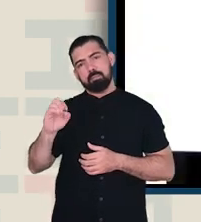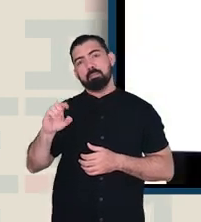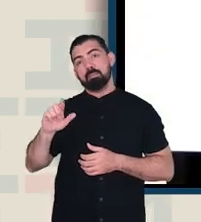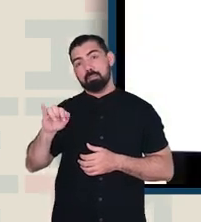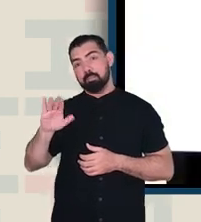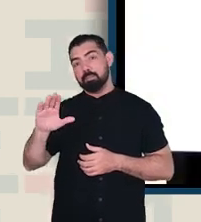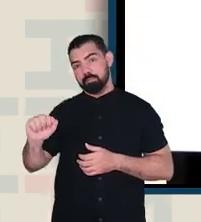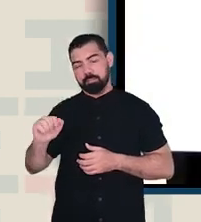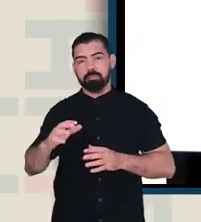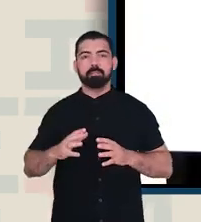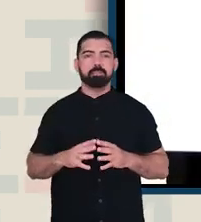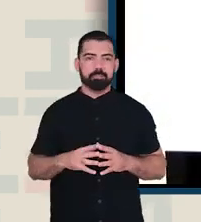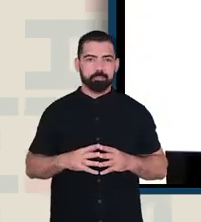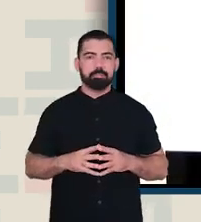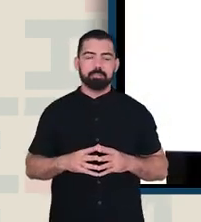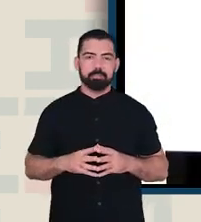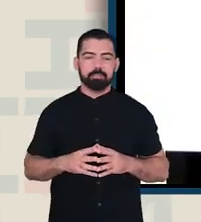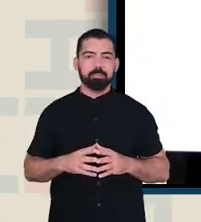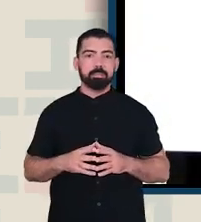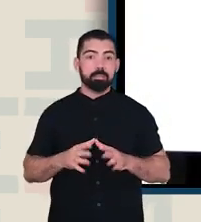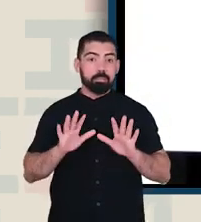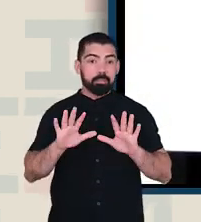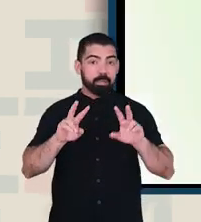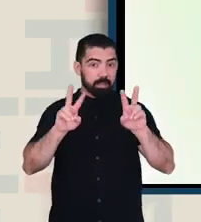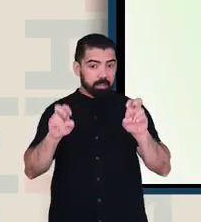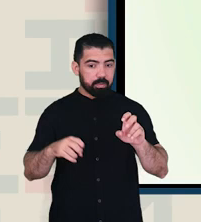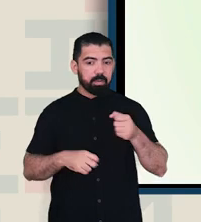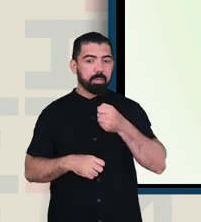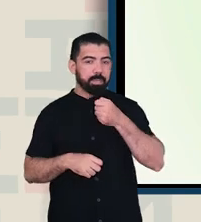conversando. Sobre microfones,